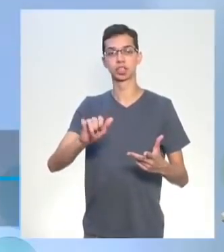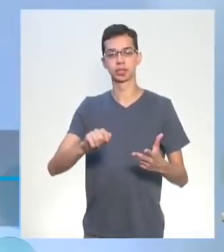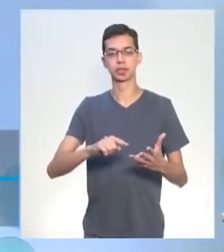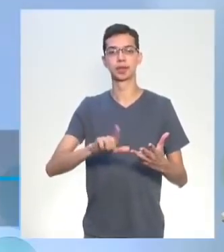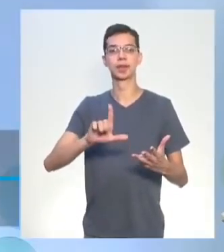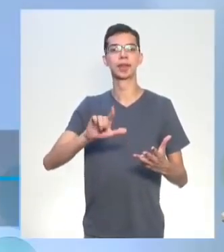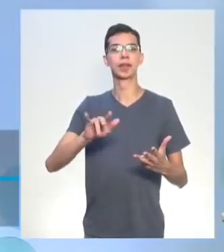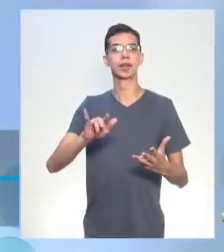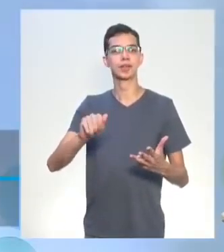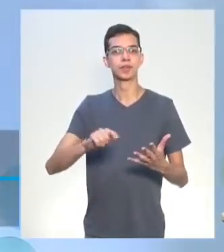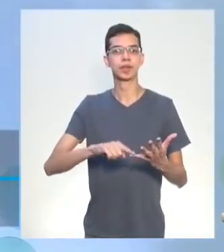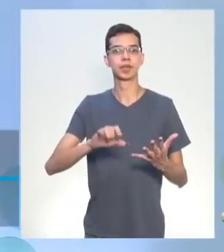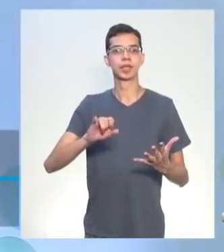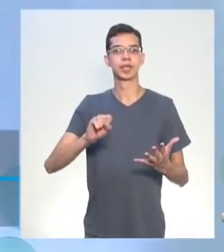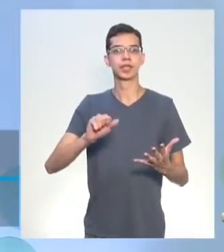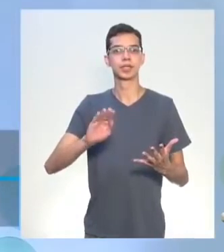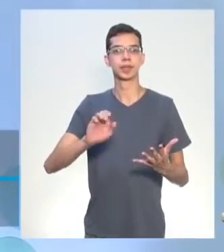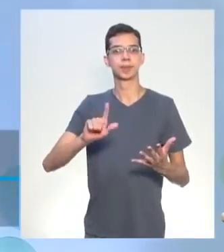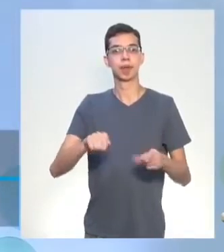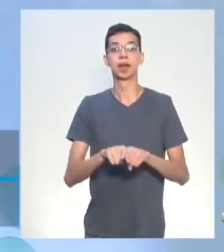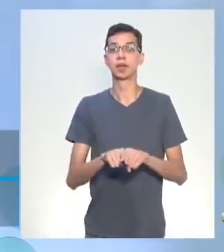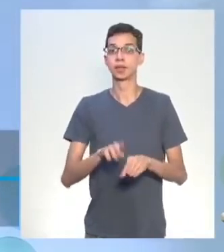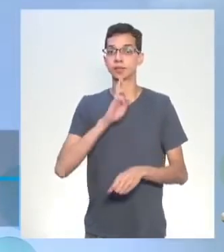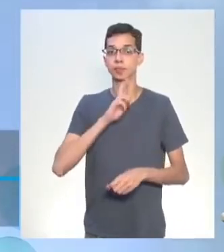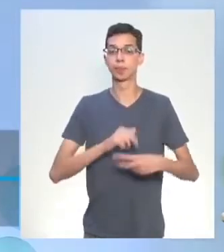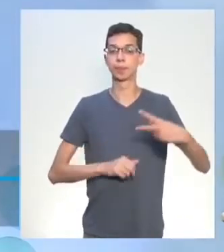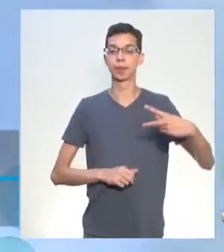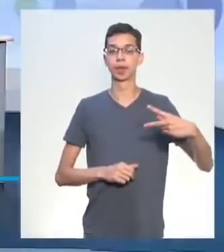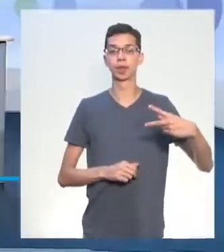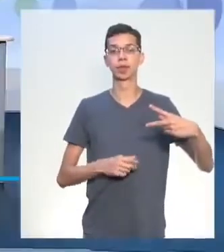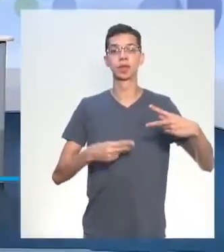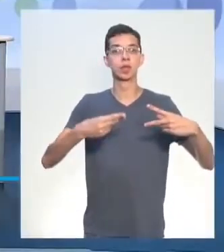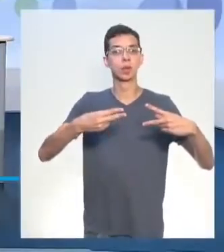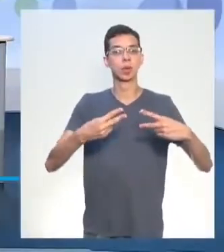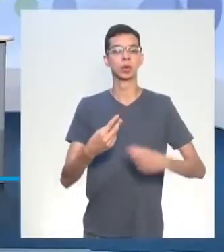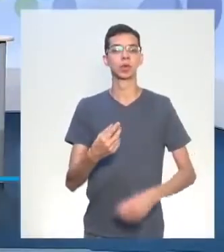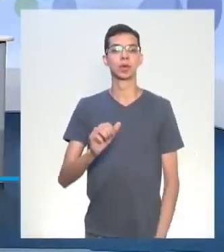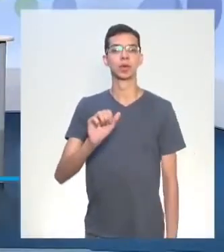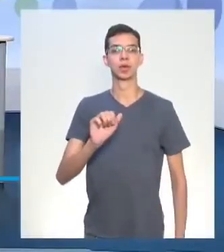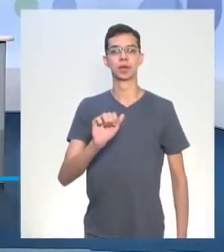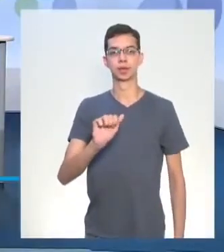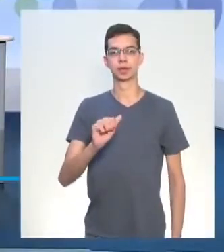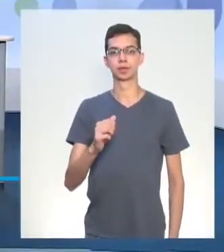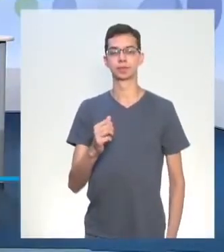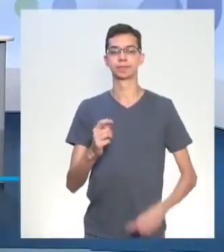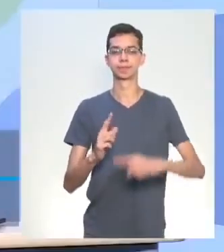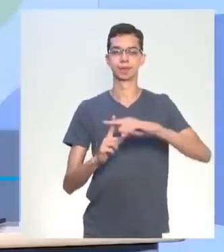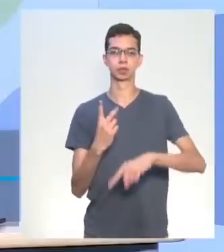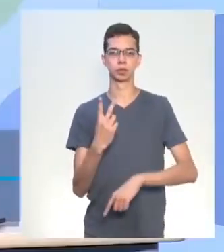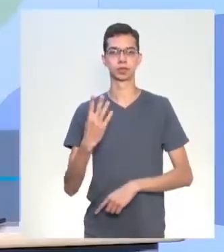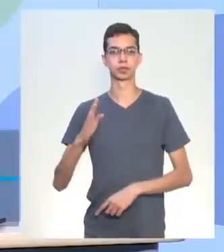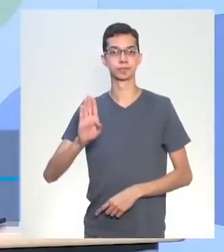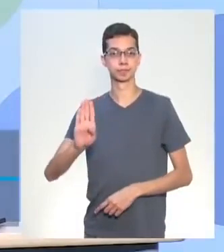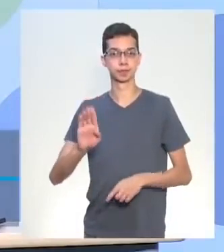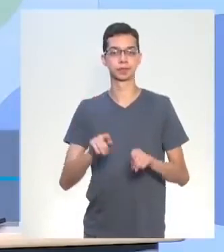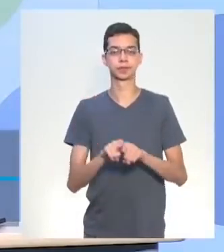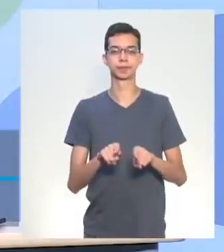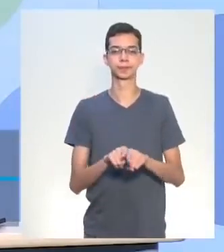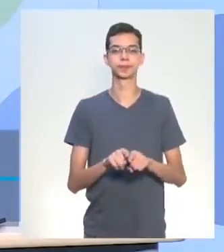P. Gabriel, respondendo aí, P igual a 2A mais 2B e a área A vezes B. Só complementando, Viviane,